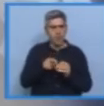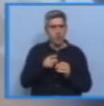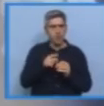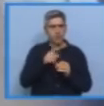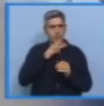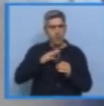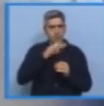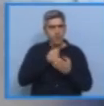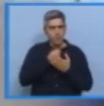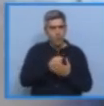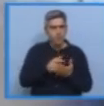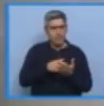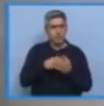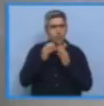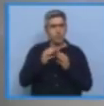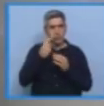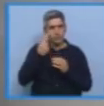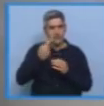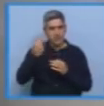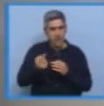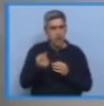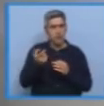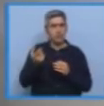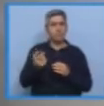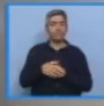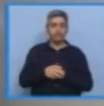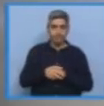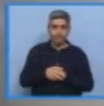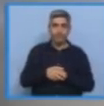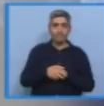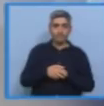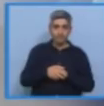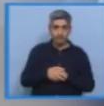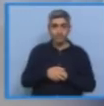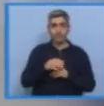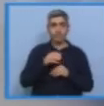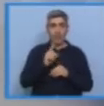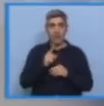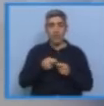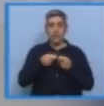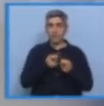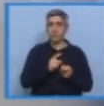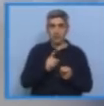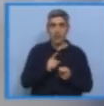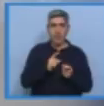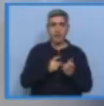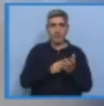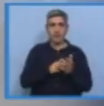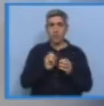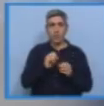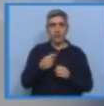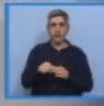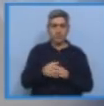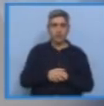aos seus familiares que necessitam de cuidados especiais. Eu diria que ao não investimento. Infelizmente, esse investimento ainda não